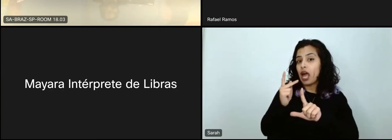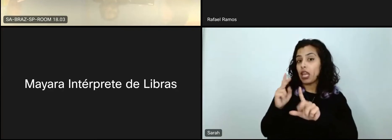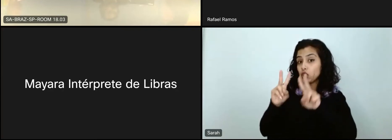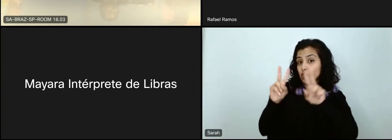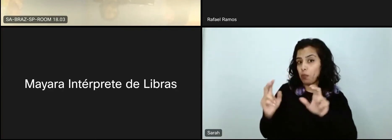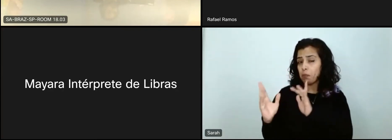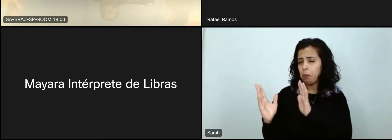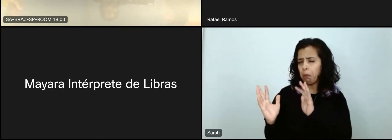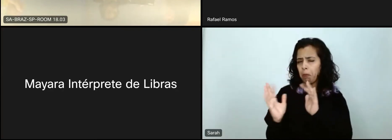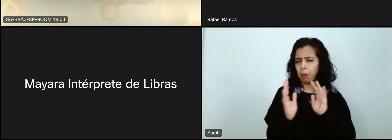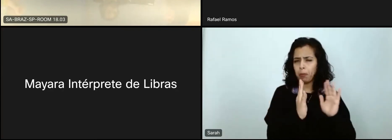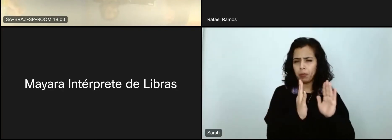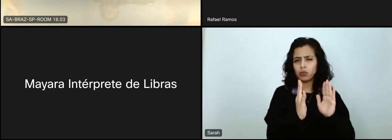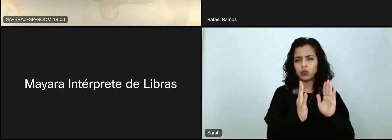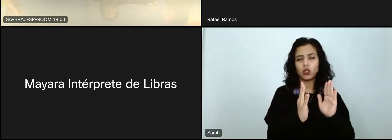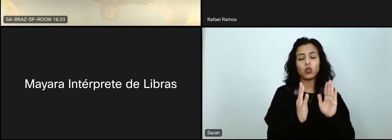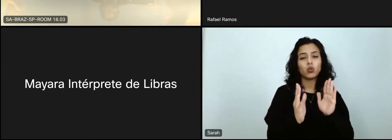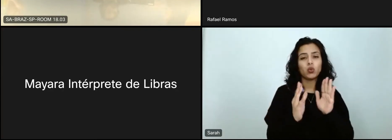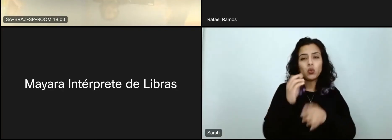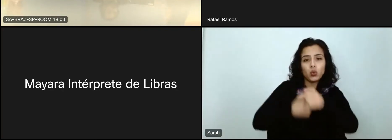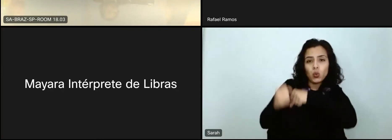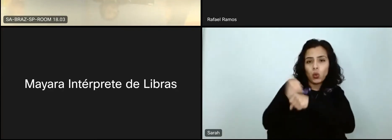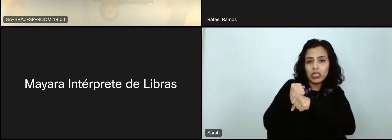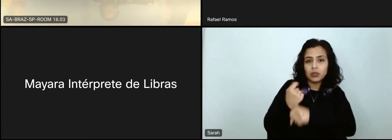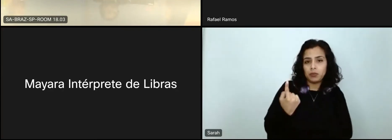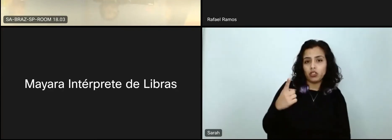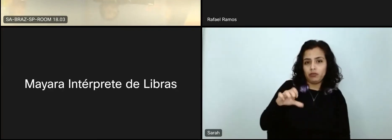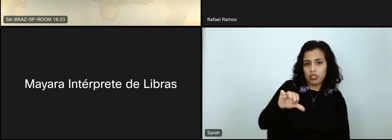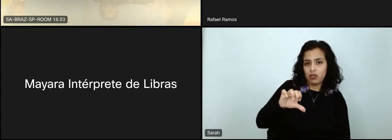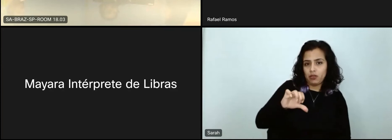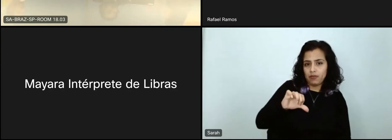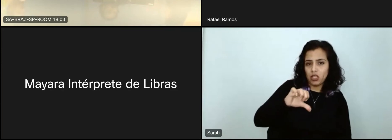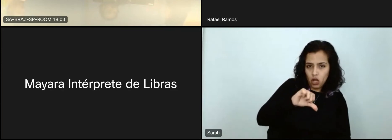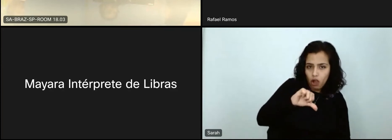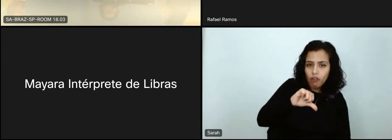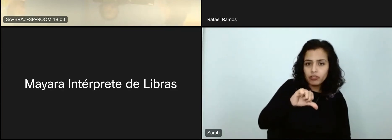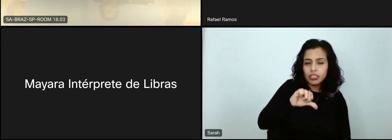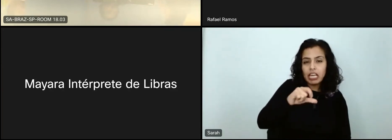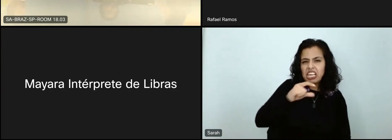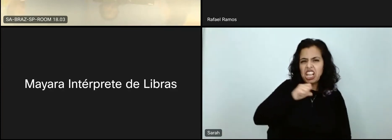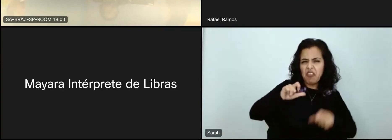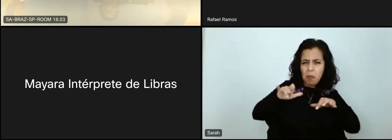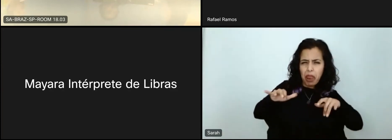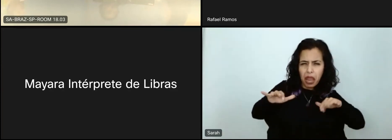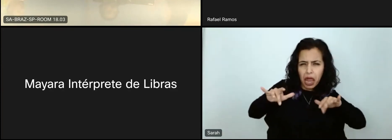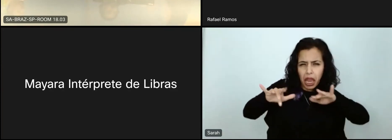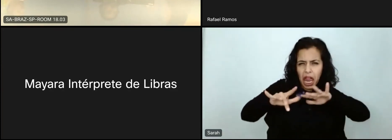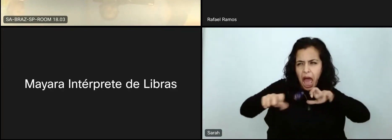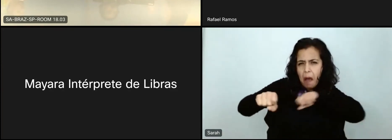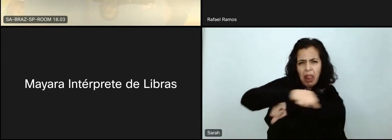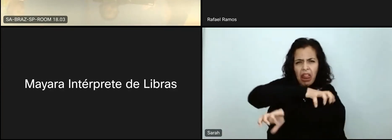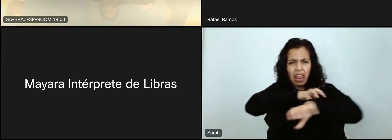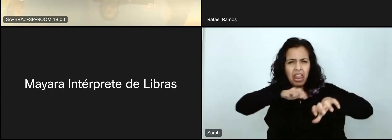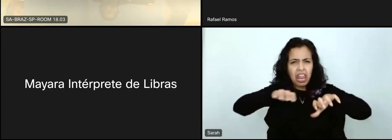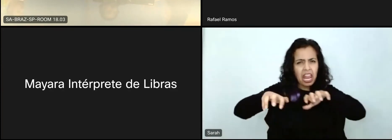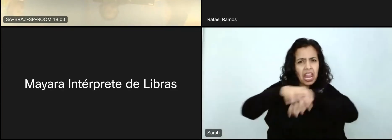aquele Woodstock de 99, não sei se vocês já viram, mas mostra muito claramente o comportamento de rebanho, assim, pessoas que estavam só